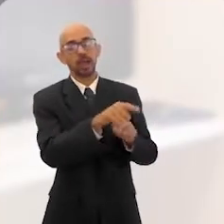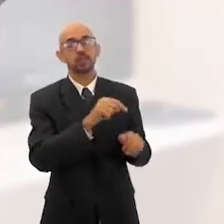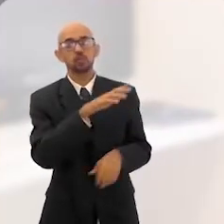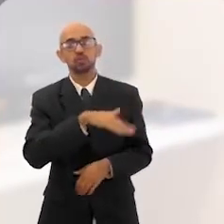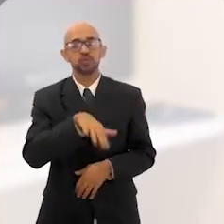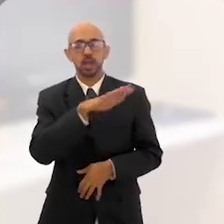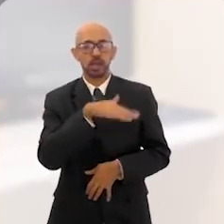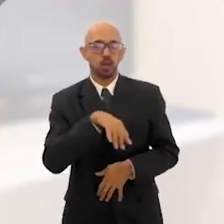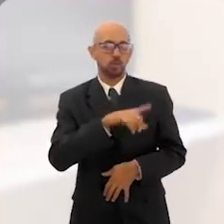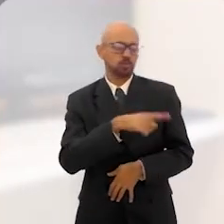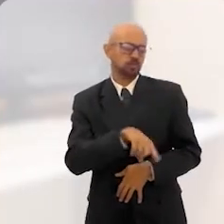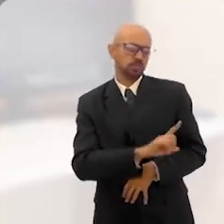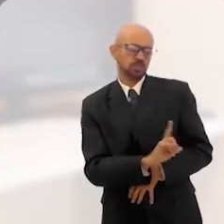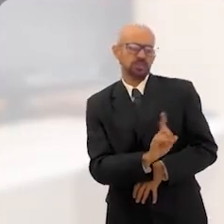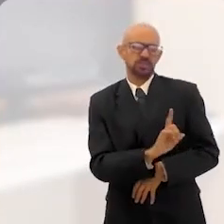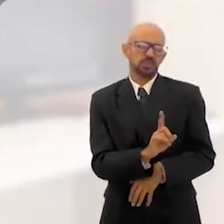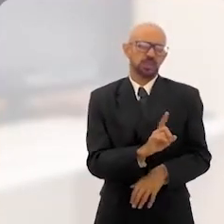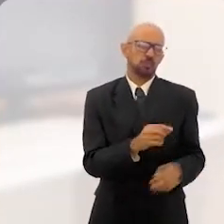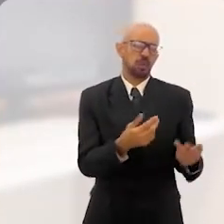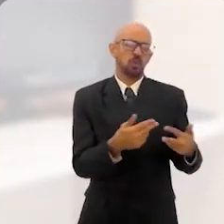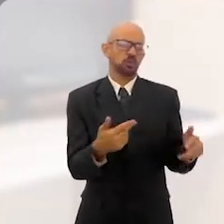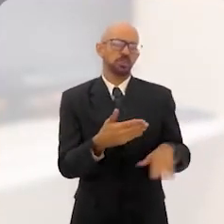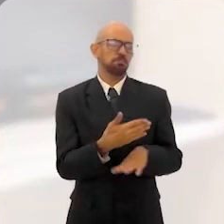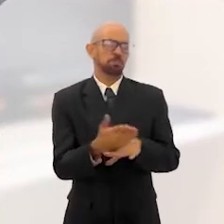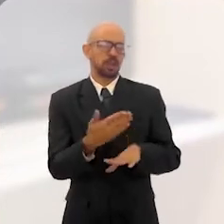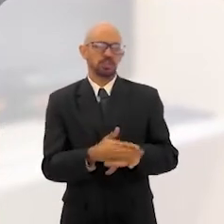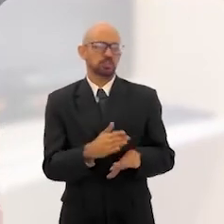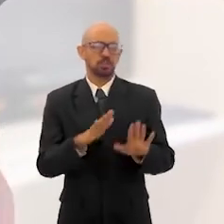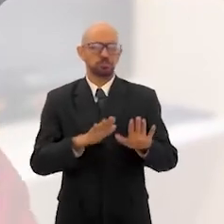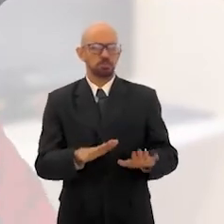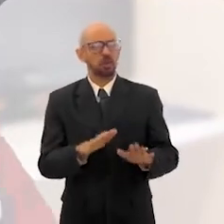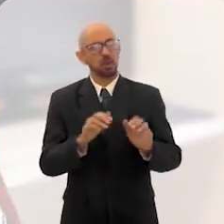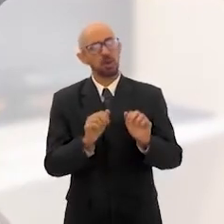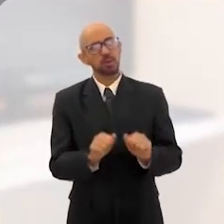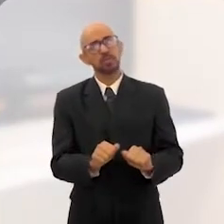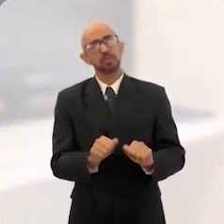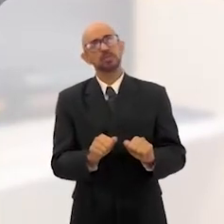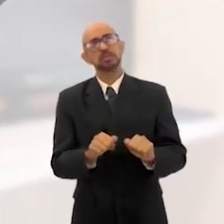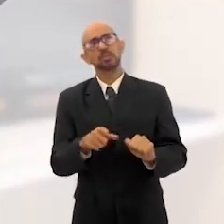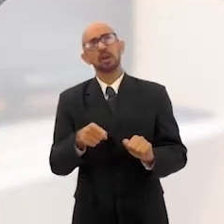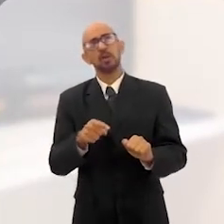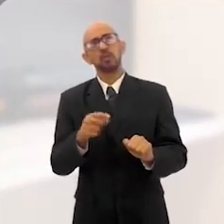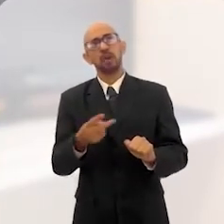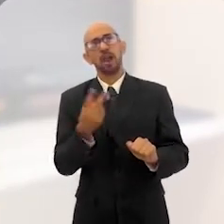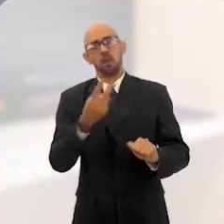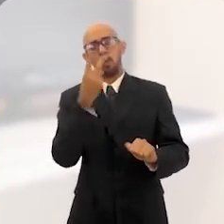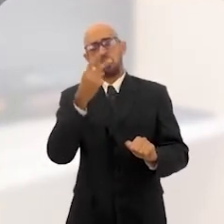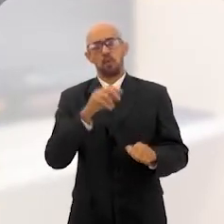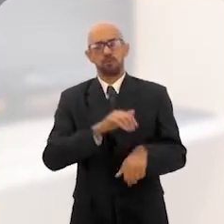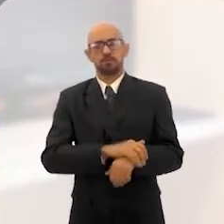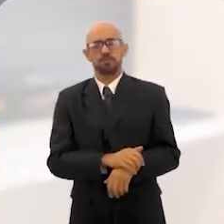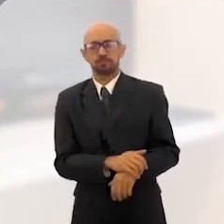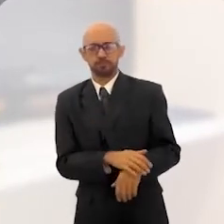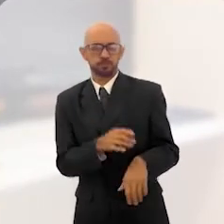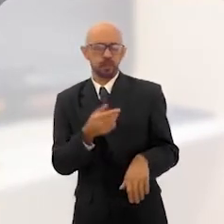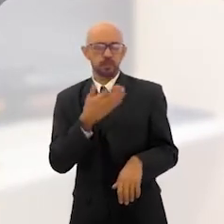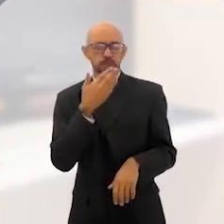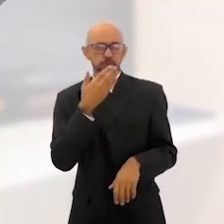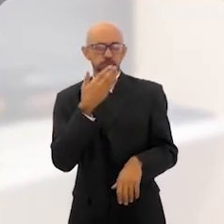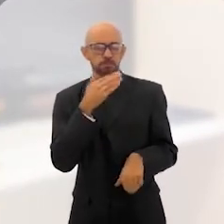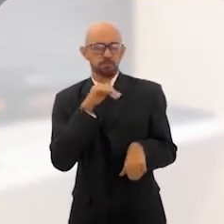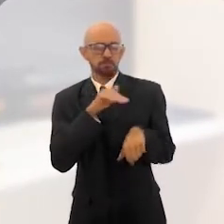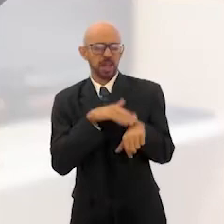no geral, não precisa ser assim uma coisa na prática, pode ser num valor, em alguma coisa. O que de